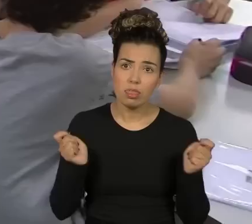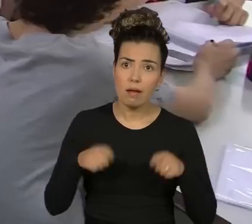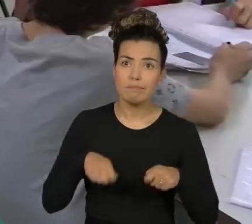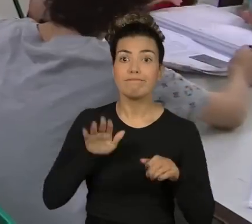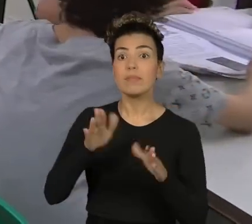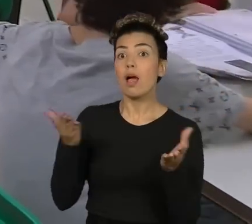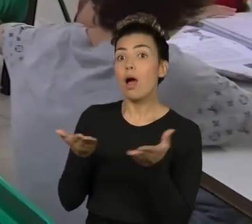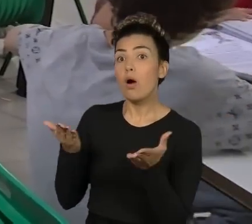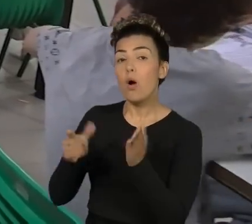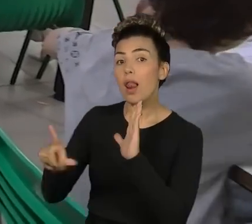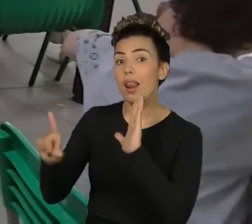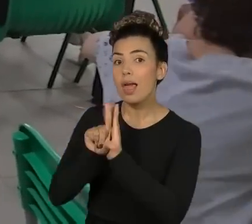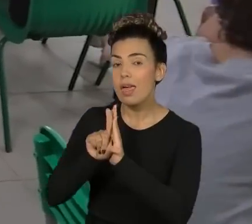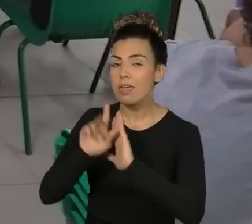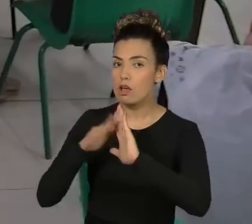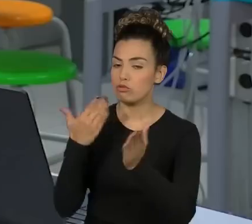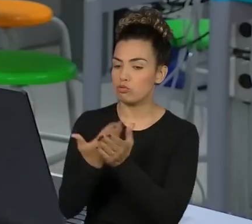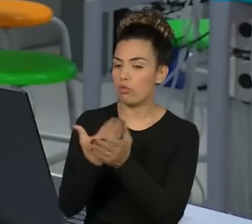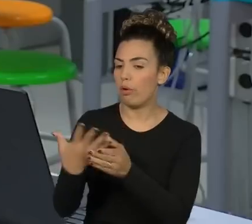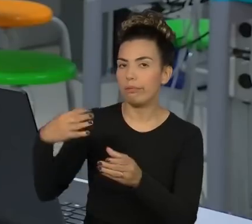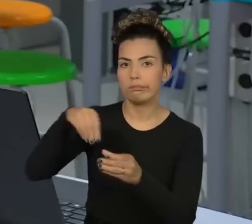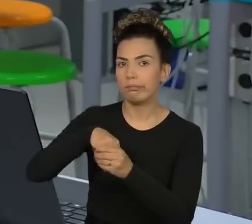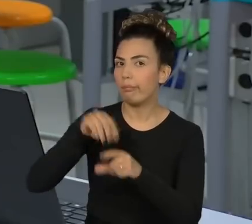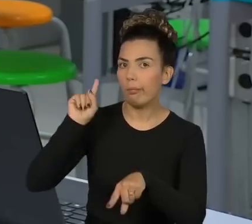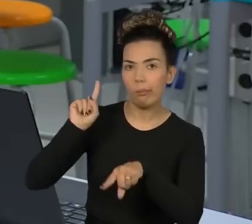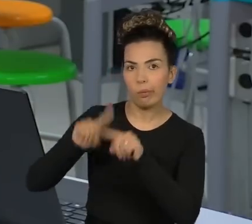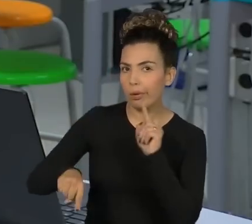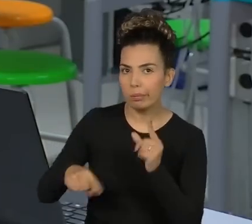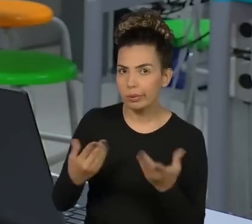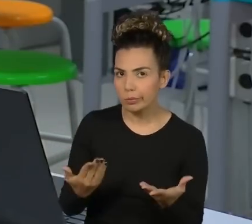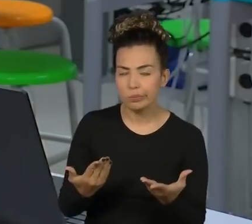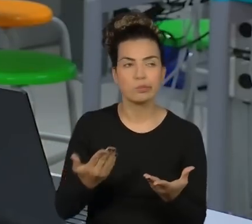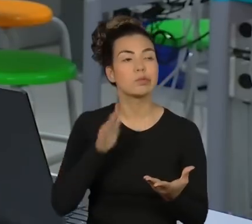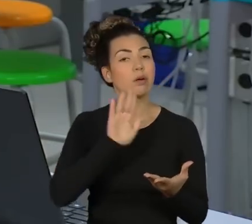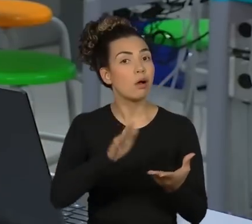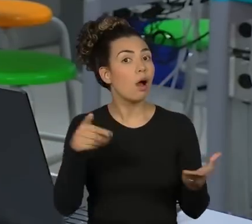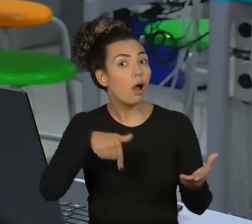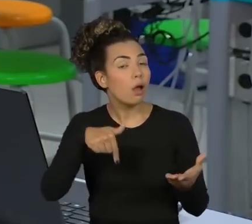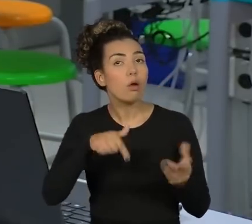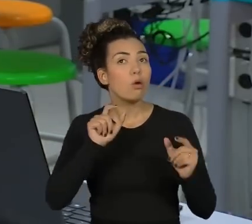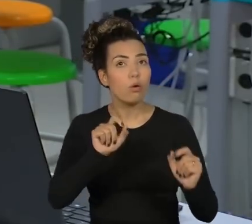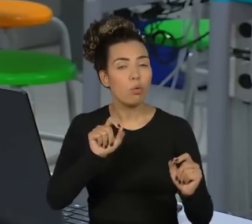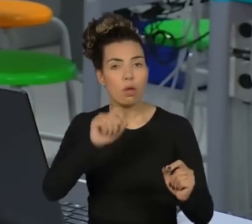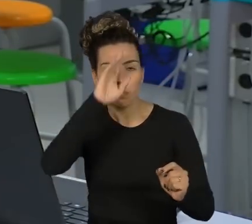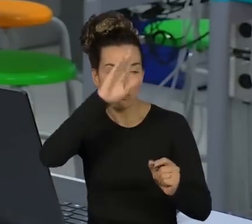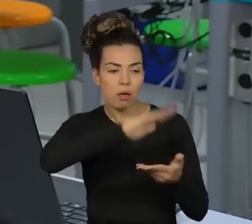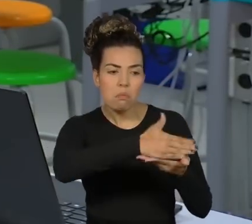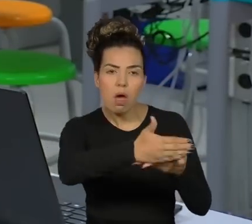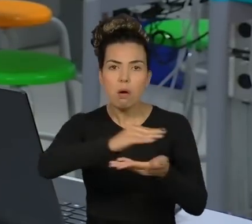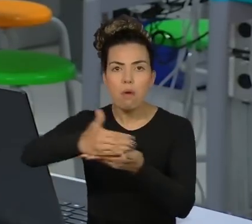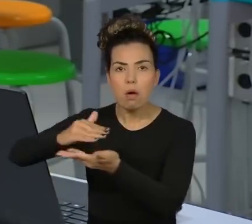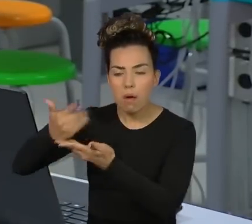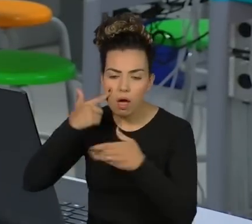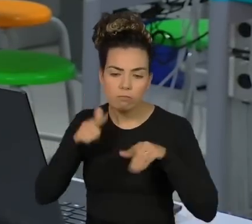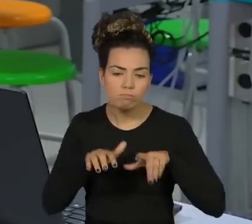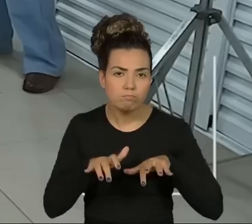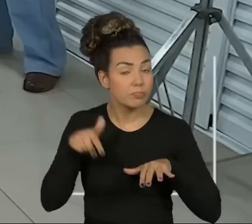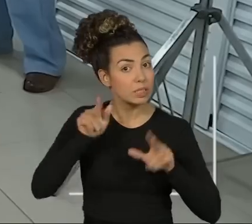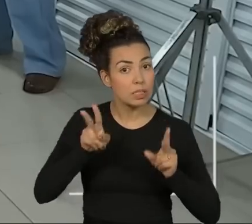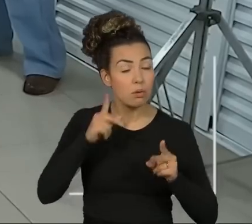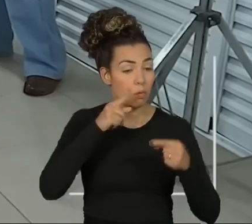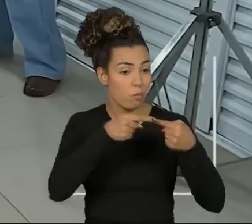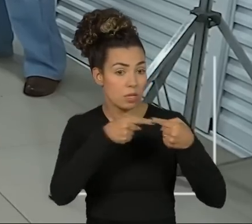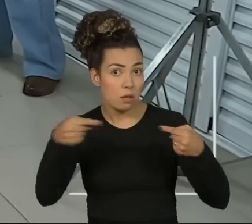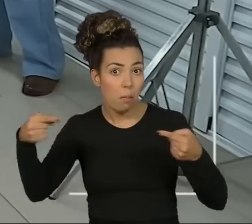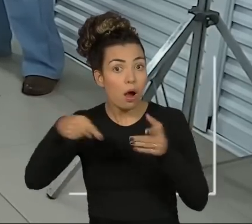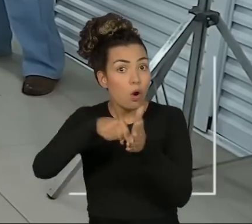escolas, vimos novos hábitos dos estudantes. Estamos aqui no Laboratório de Educação Digital. Cada turma vem uma vez por semana